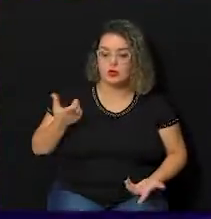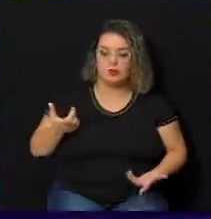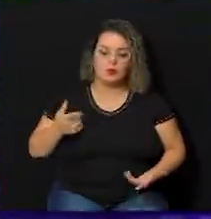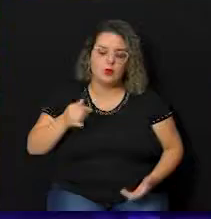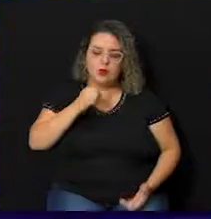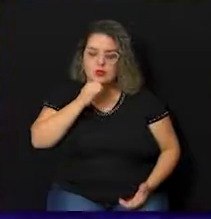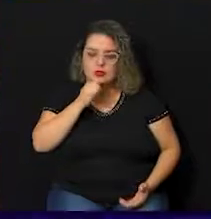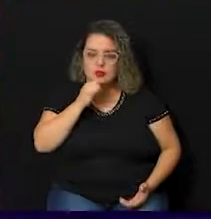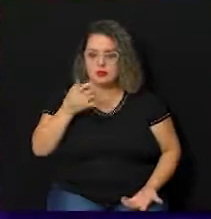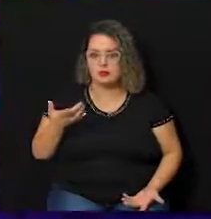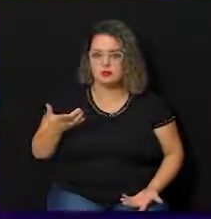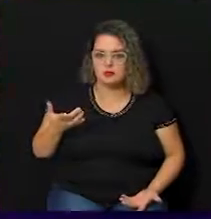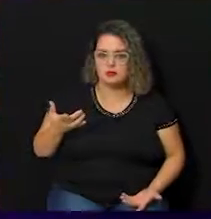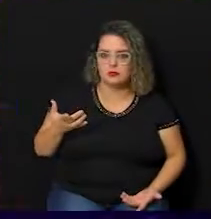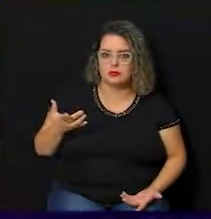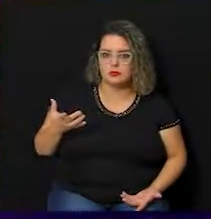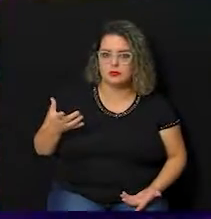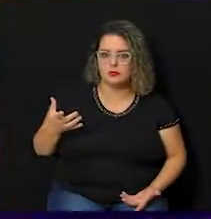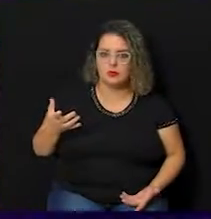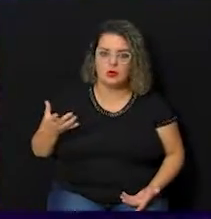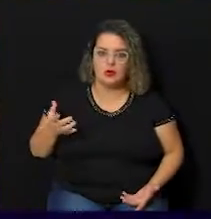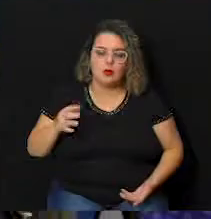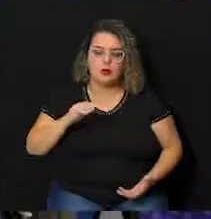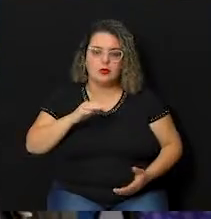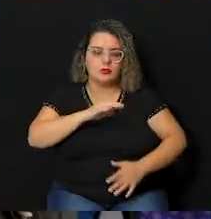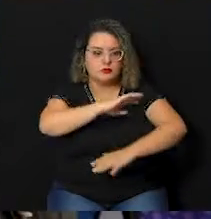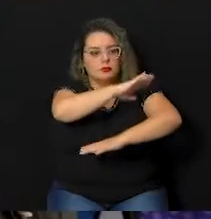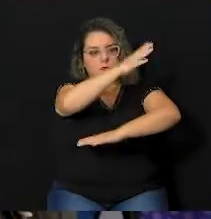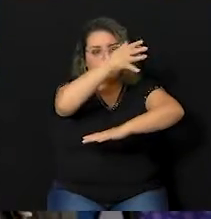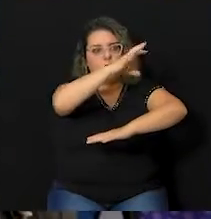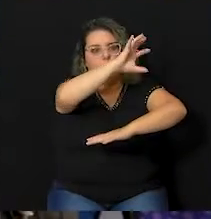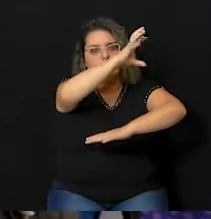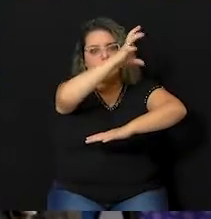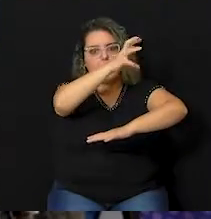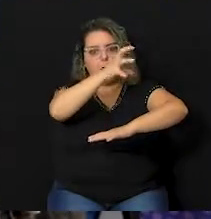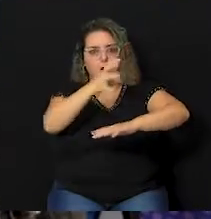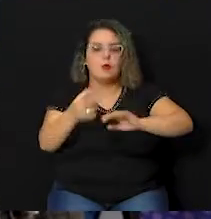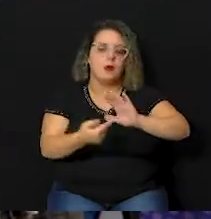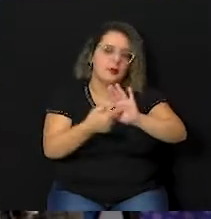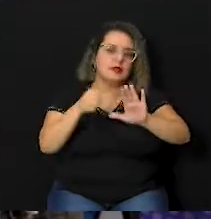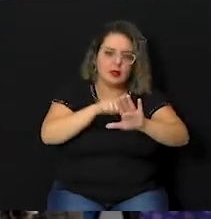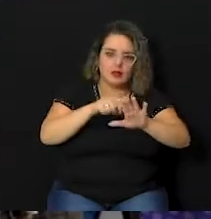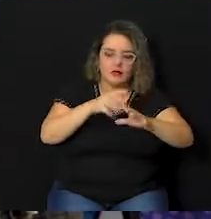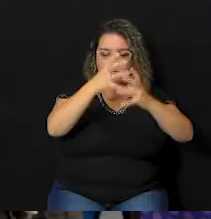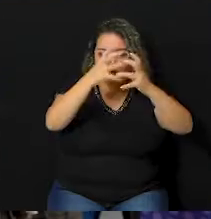desmoronamento, né, e cair uma bola redonda, vai ter o Indiana Jones correndo junto, sabe? É mais ou menos assim.